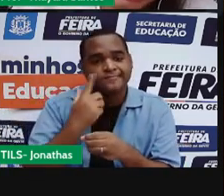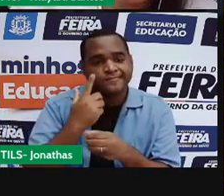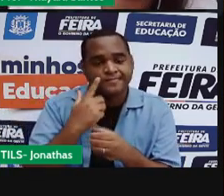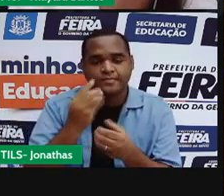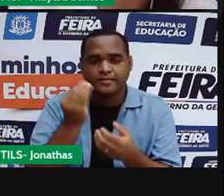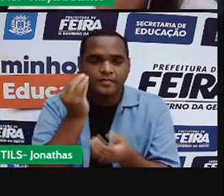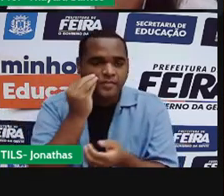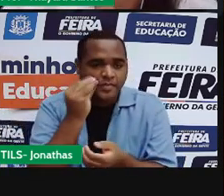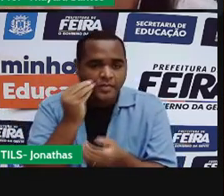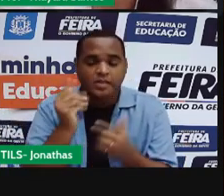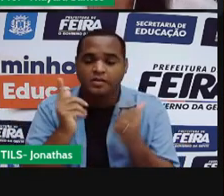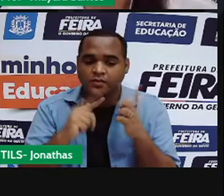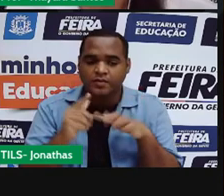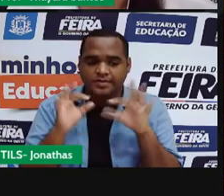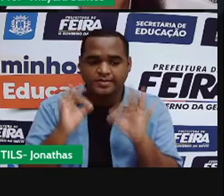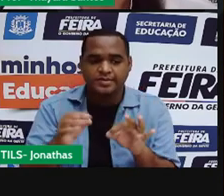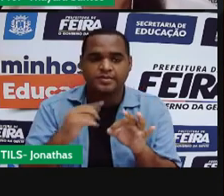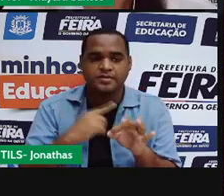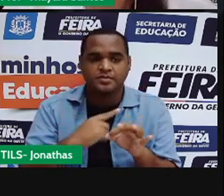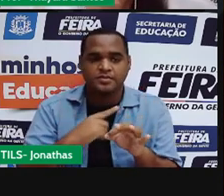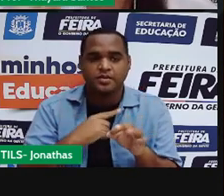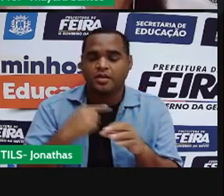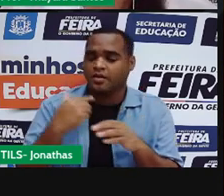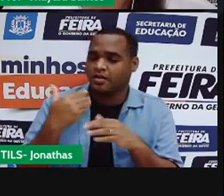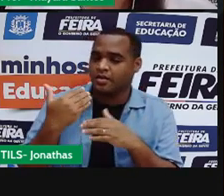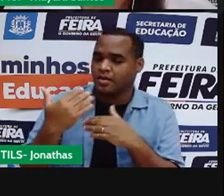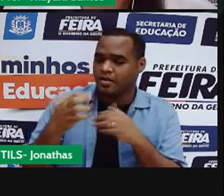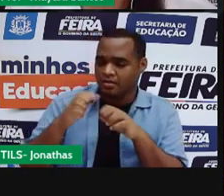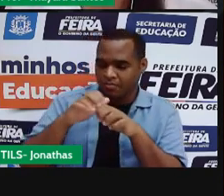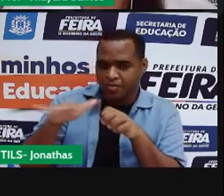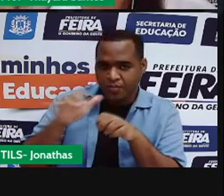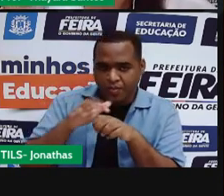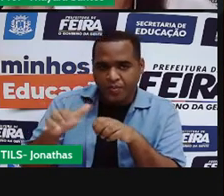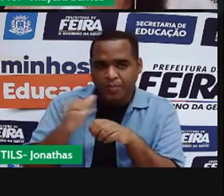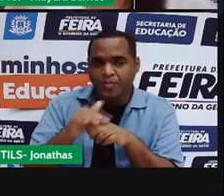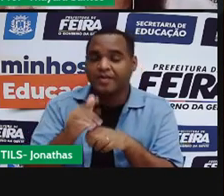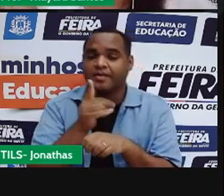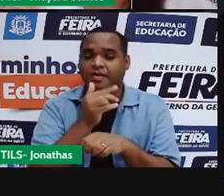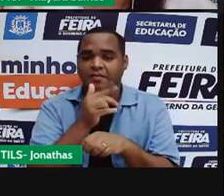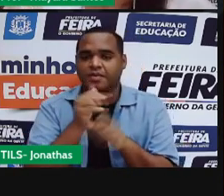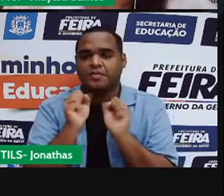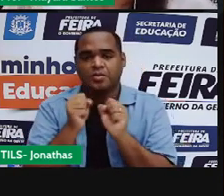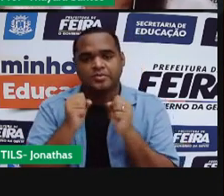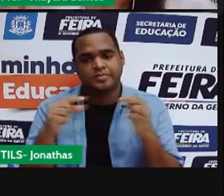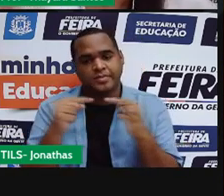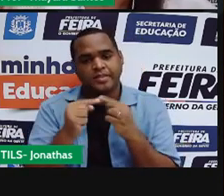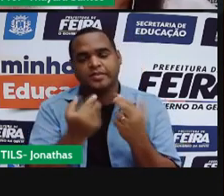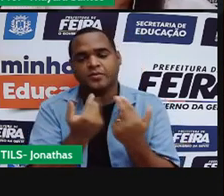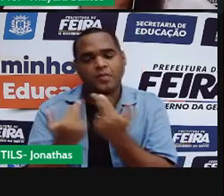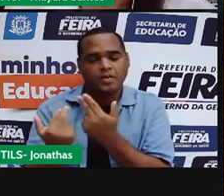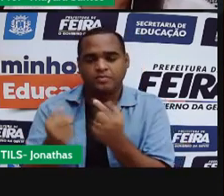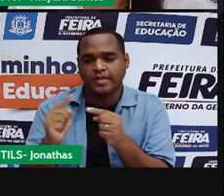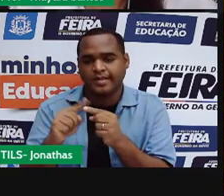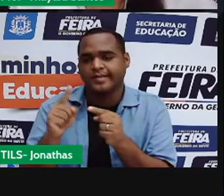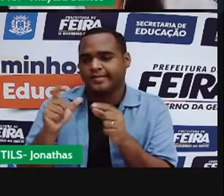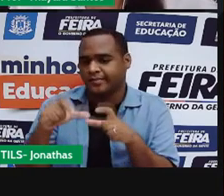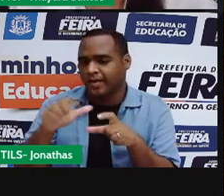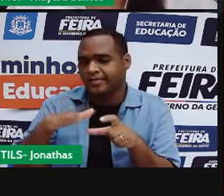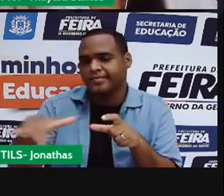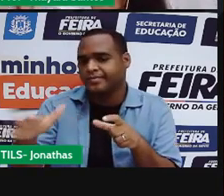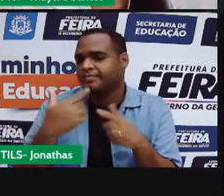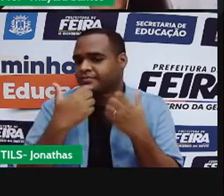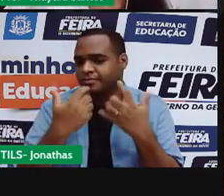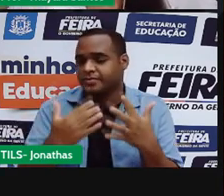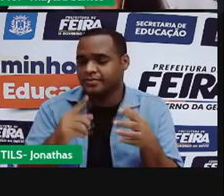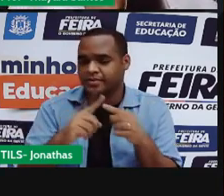objeto aqui, a água vai ter que sair. Aquele excesso de água, que corresponde à mesma quantidade de espaço que o objeto está